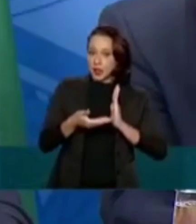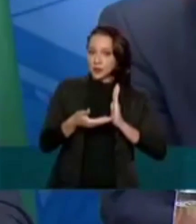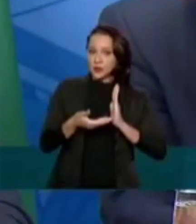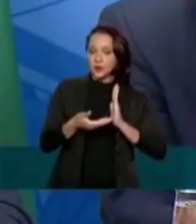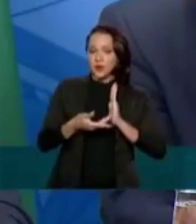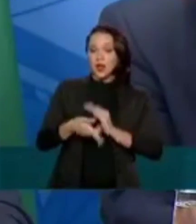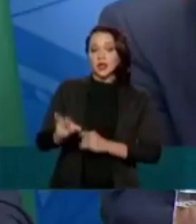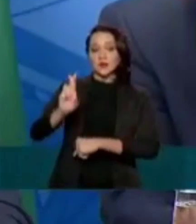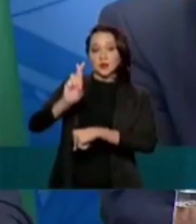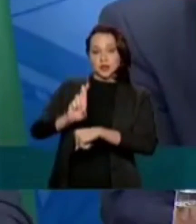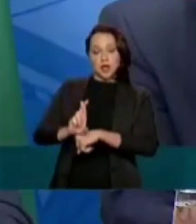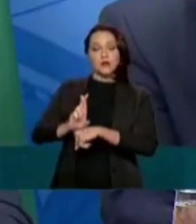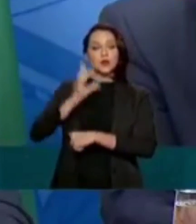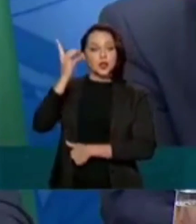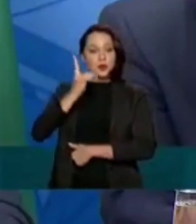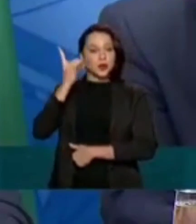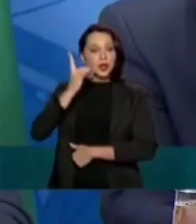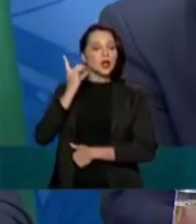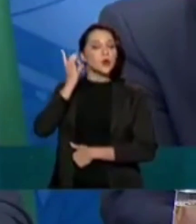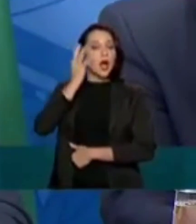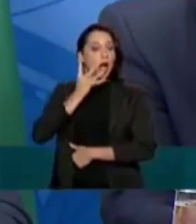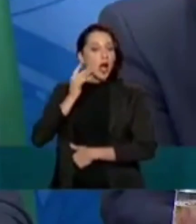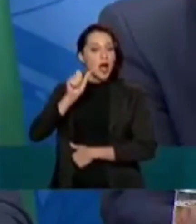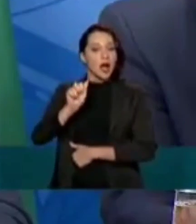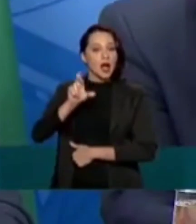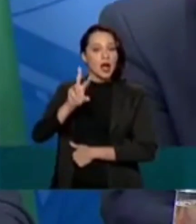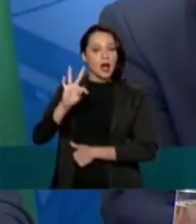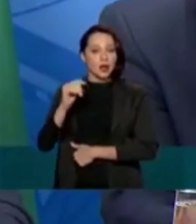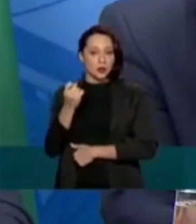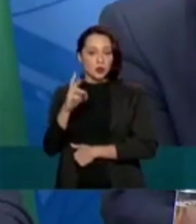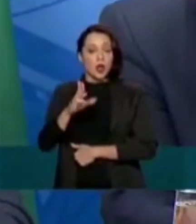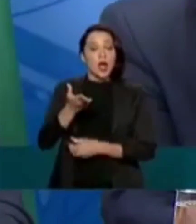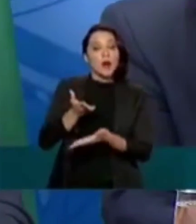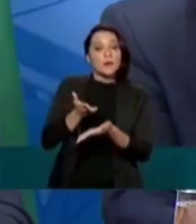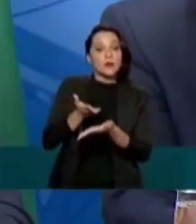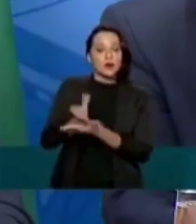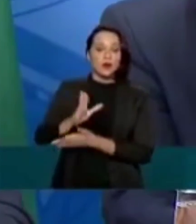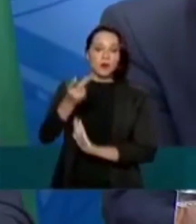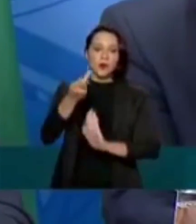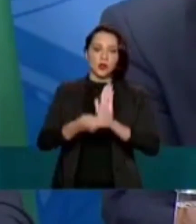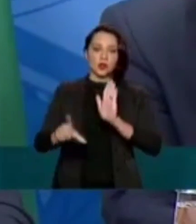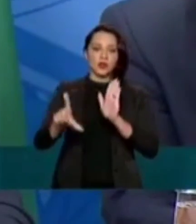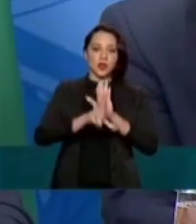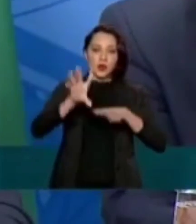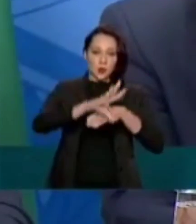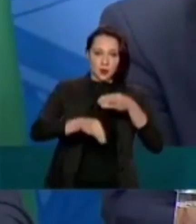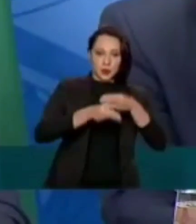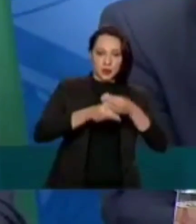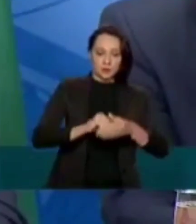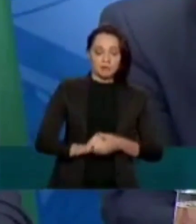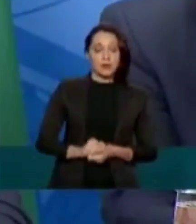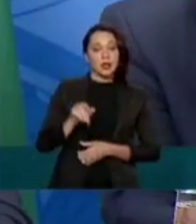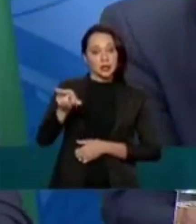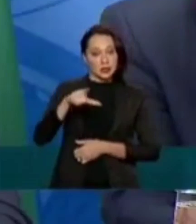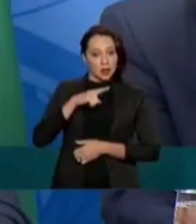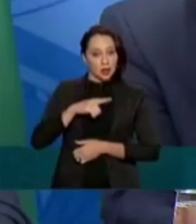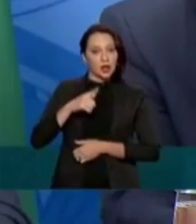comando do deputado Arthur Lira, aprovou um projeto de lei complementar, que está no